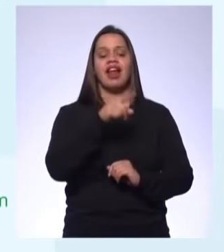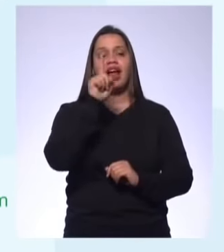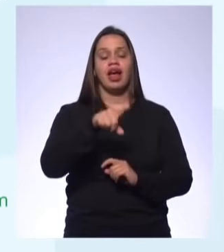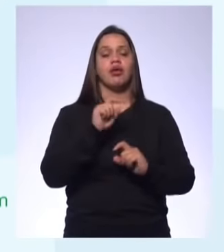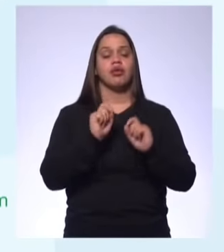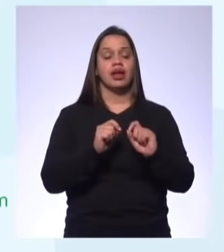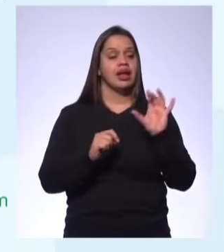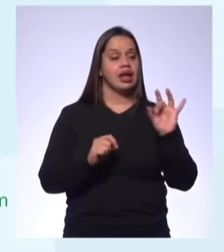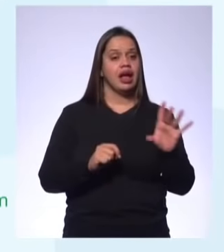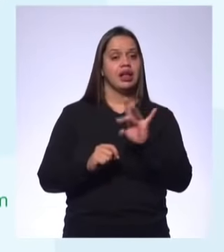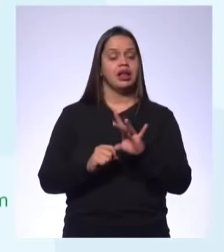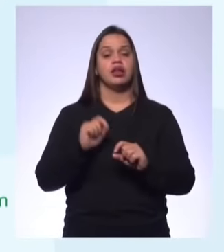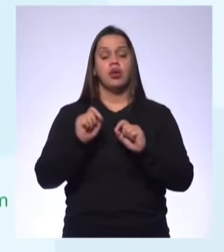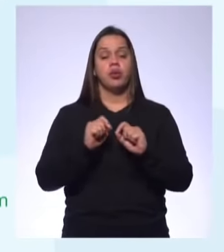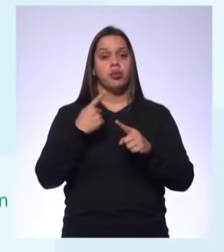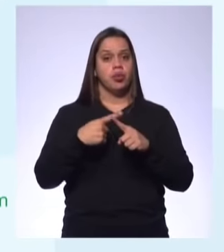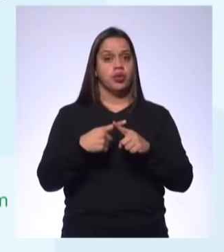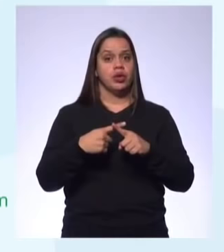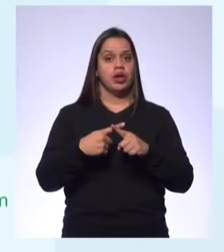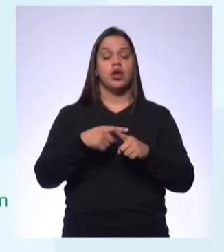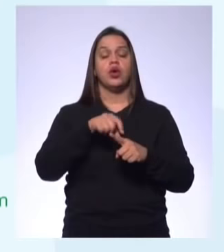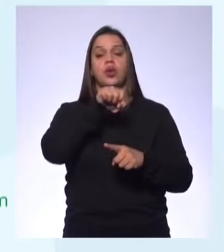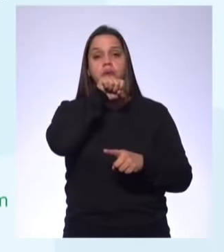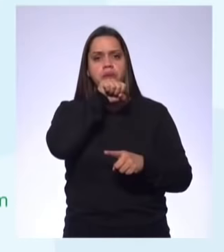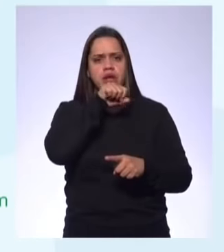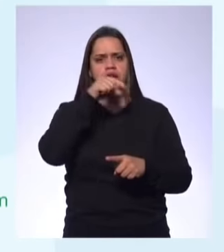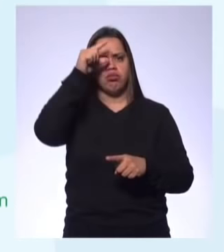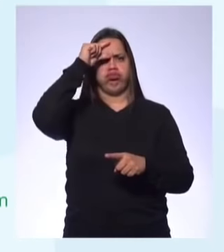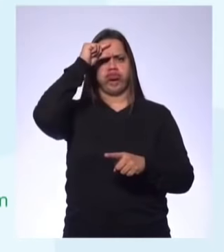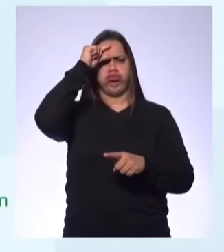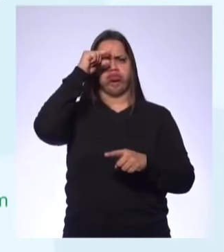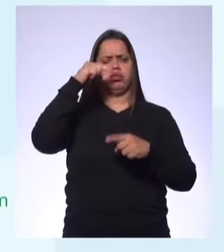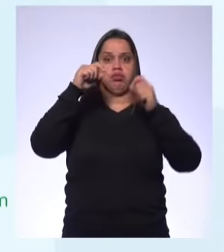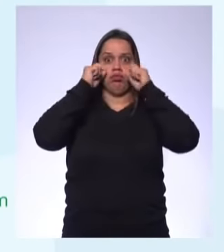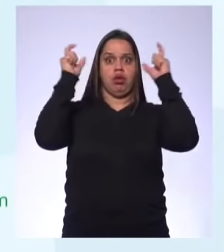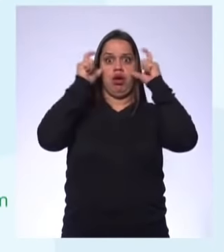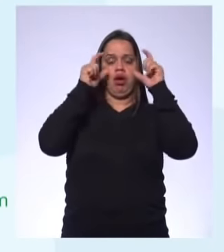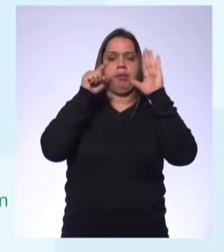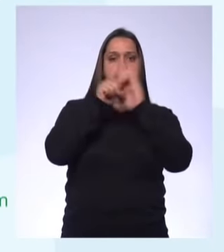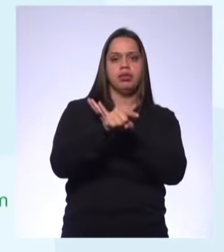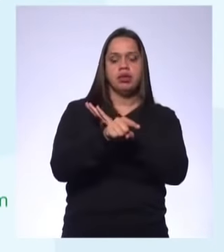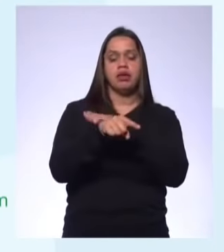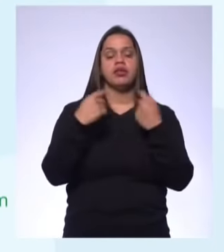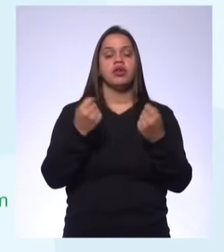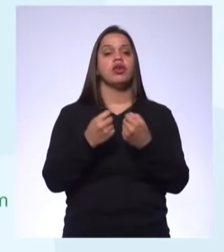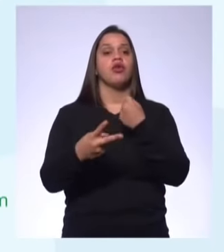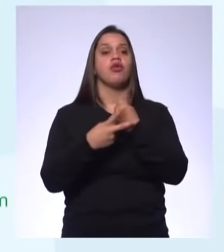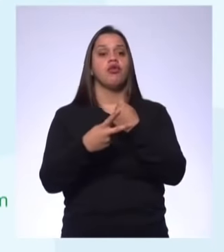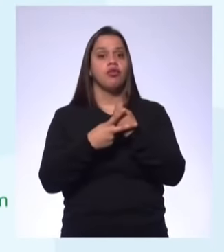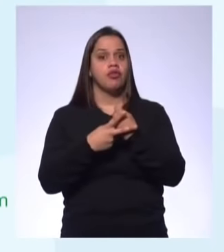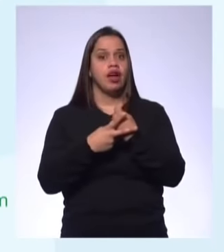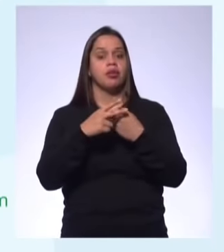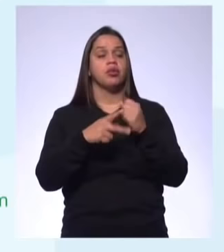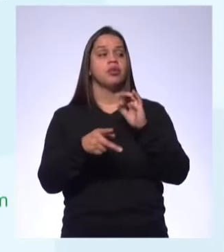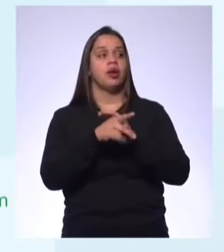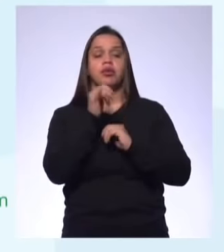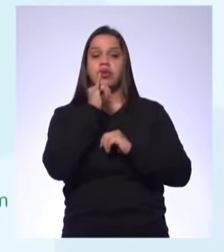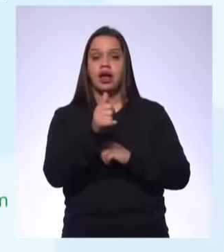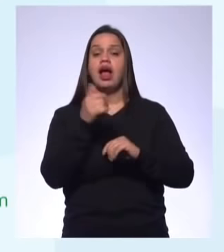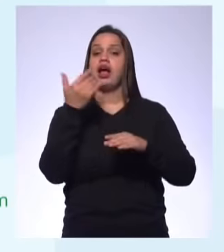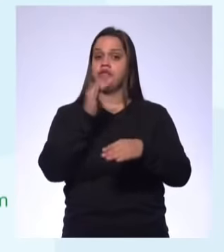está falando. Então, olha lá, ó, à medida que ia entrando, o bispo franzia a testa, arregalava os olhos e perguntava. Então, o verbo de elocução perguntava ajuda